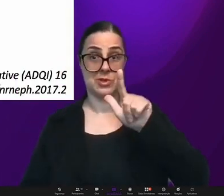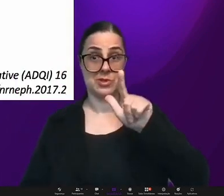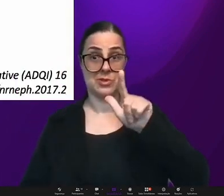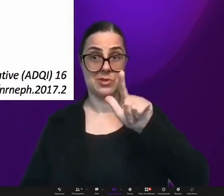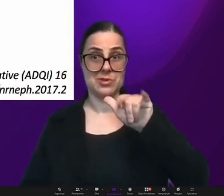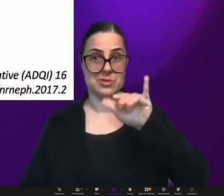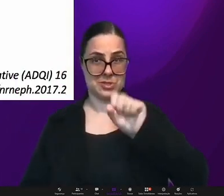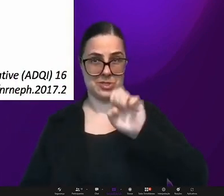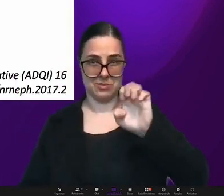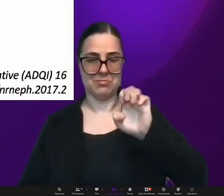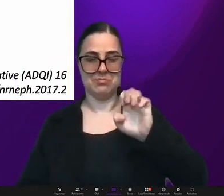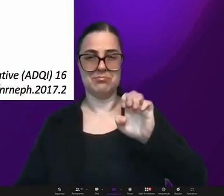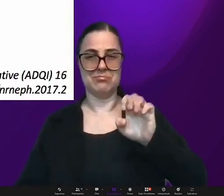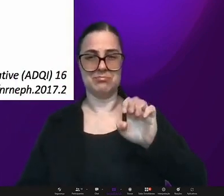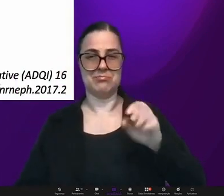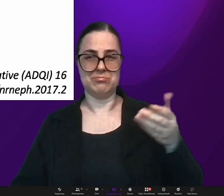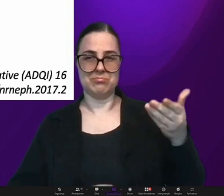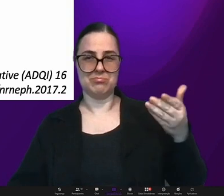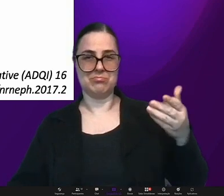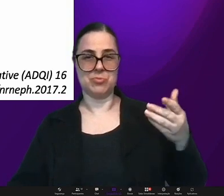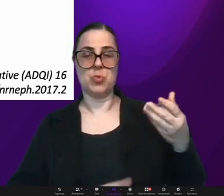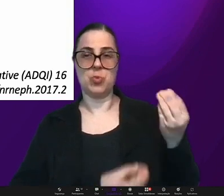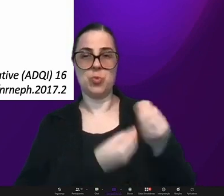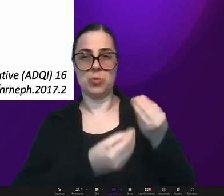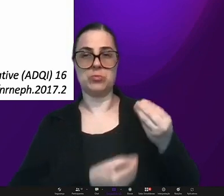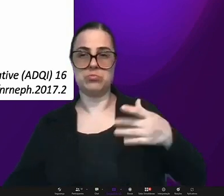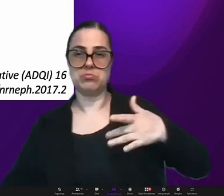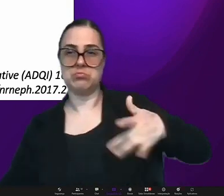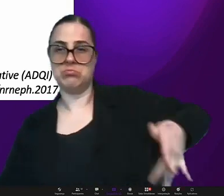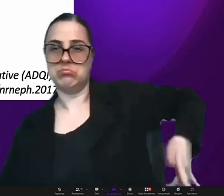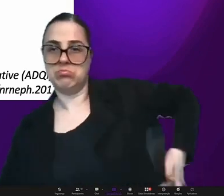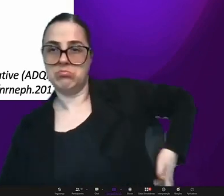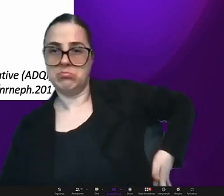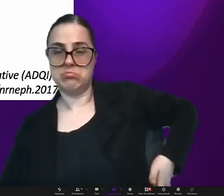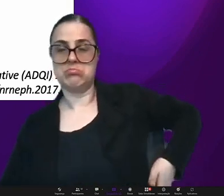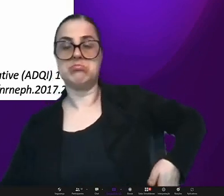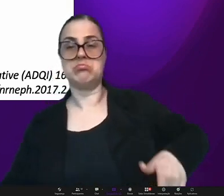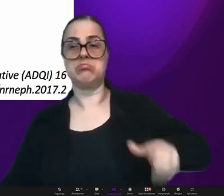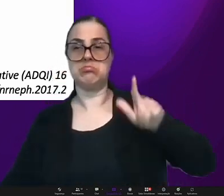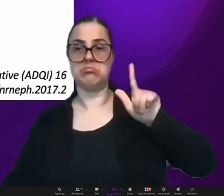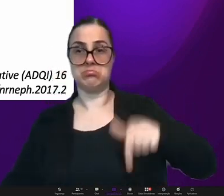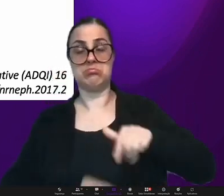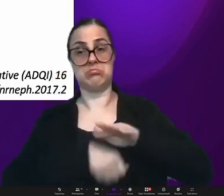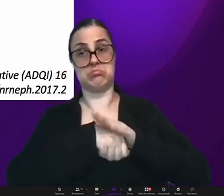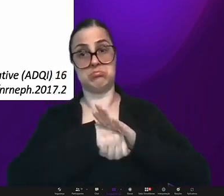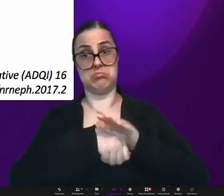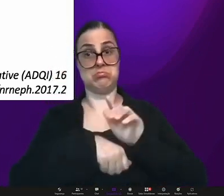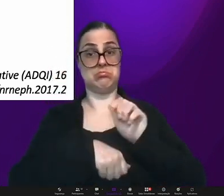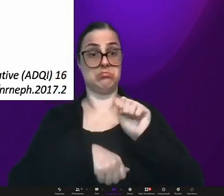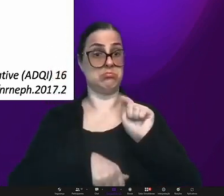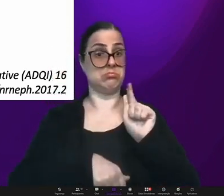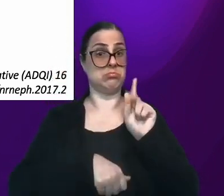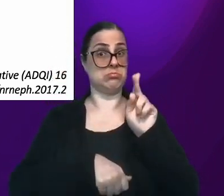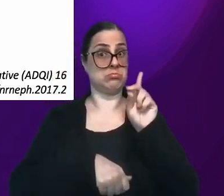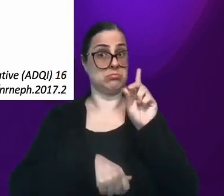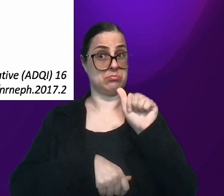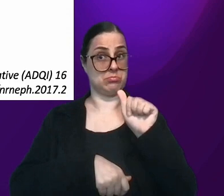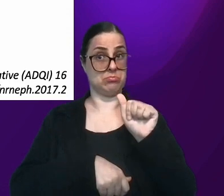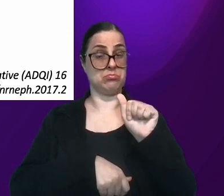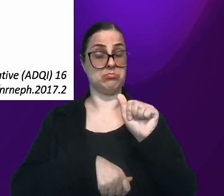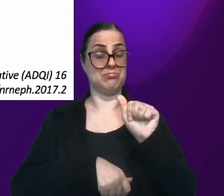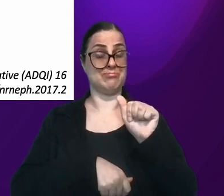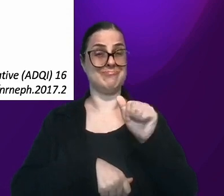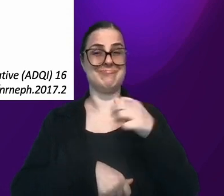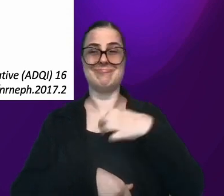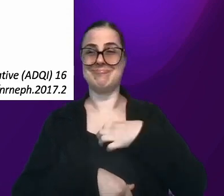Então, a gente sabe que a insuficiência renal aguda, doença renal, é uma condição que tem